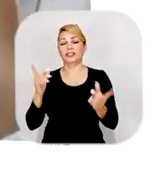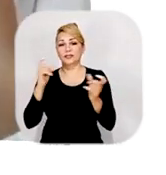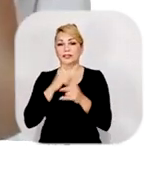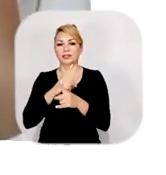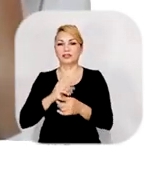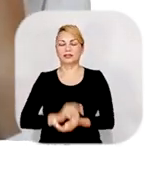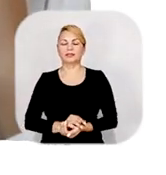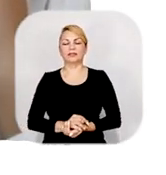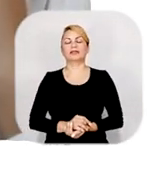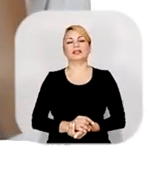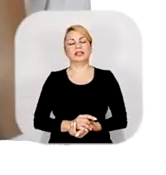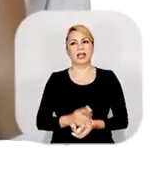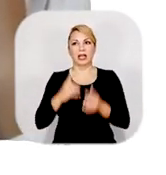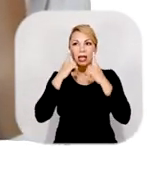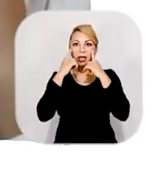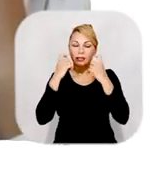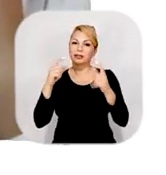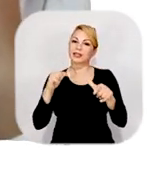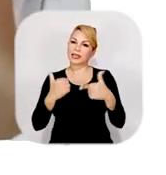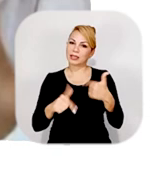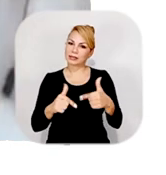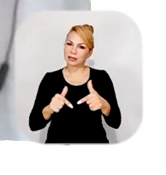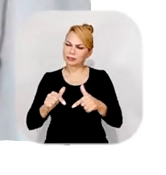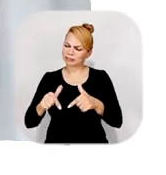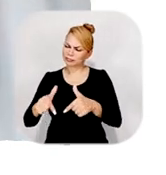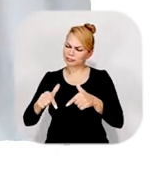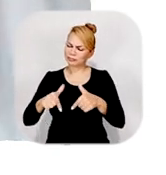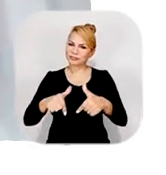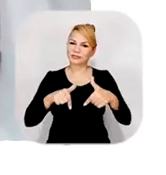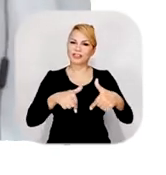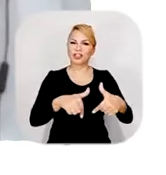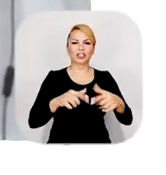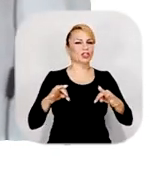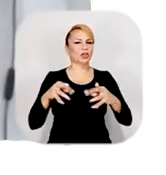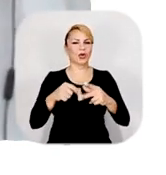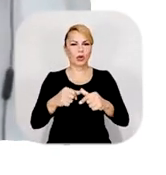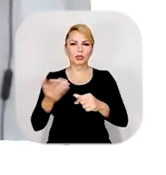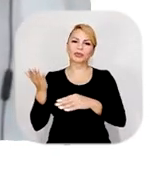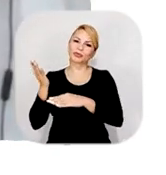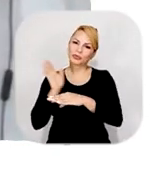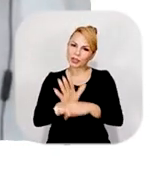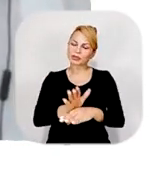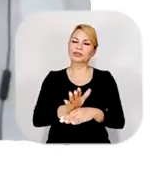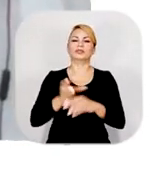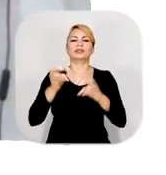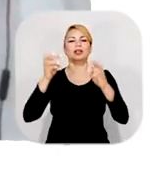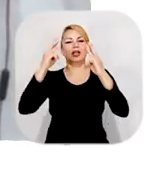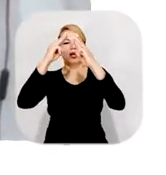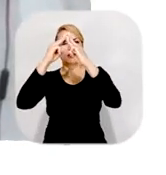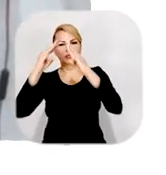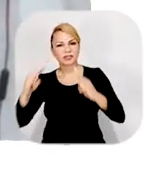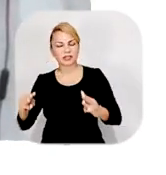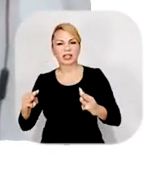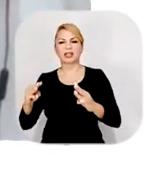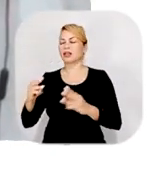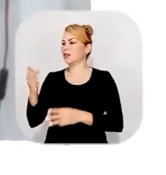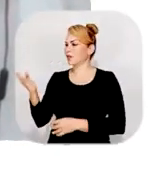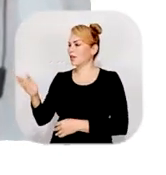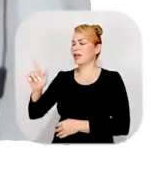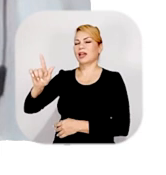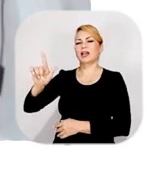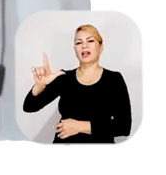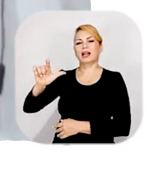é muito interessante. Um trabalho de formiga de todo mundo. Todo mundo aí colaborou, o museu, a Gleice, outros